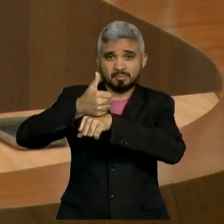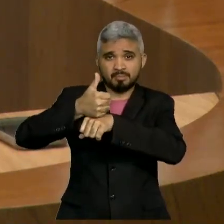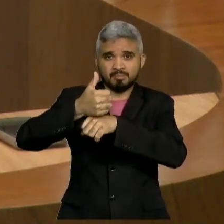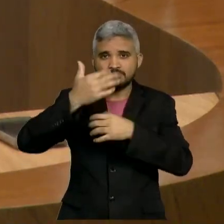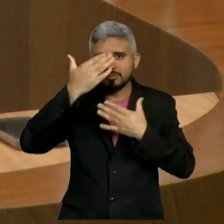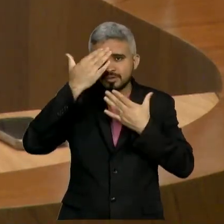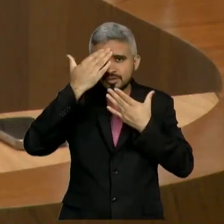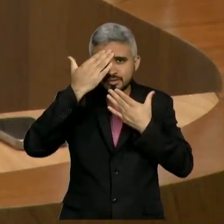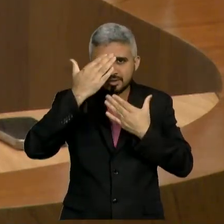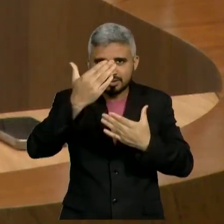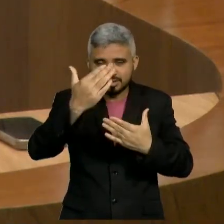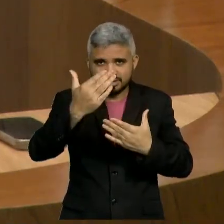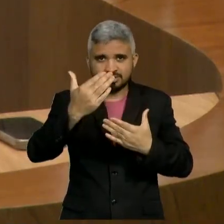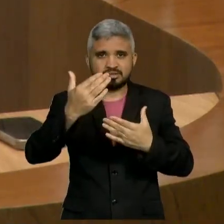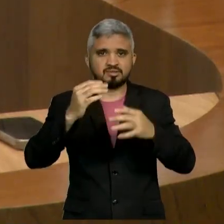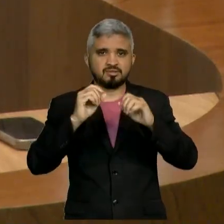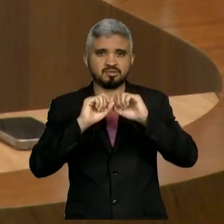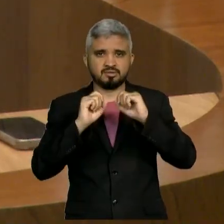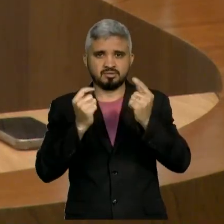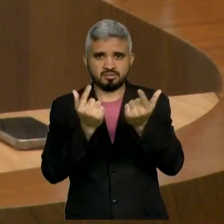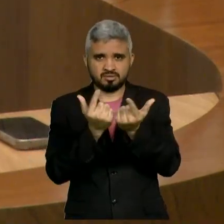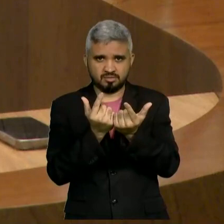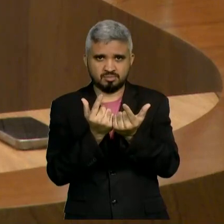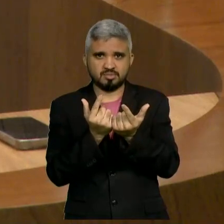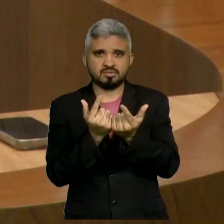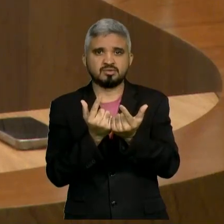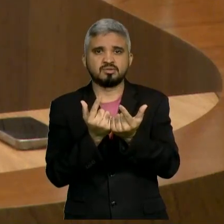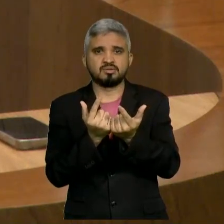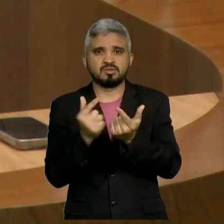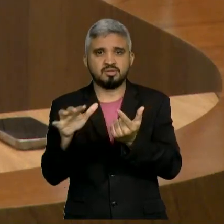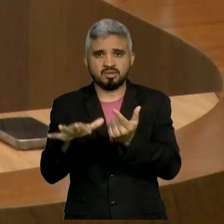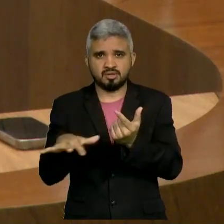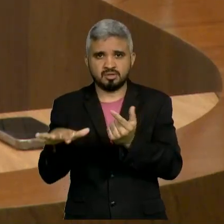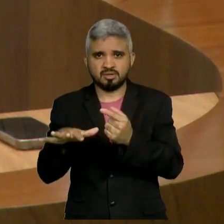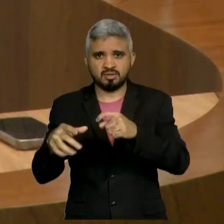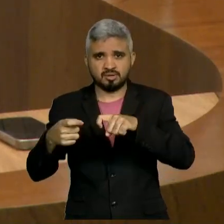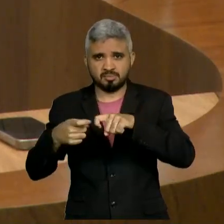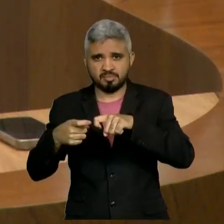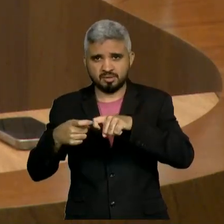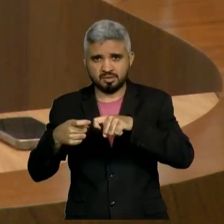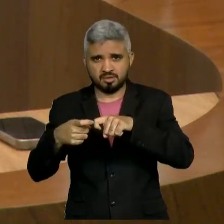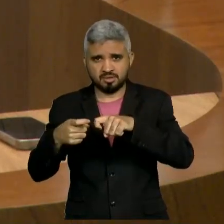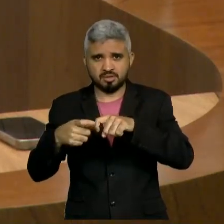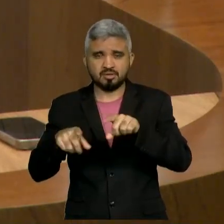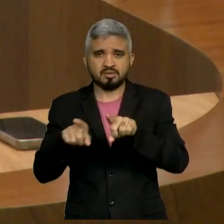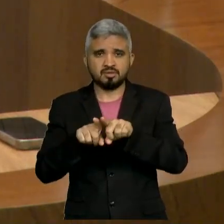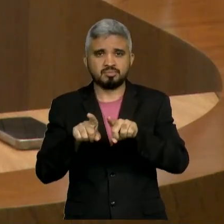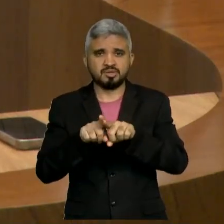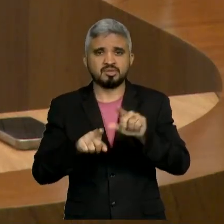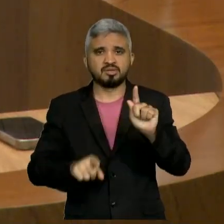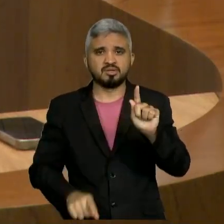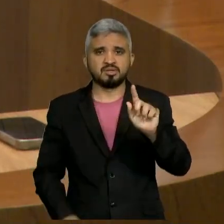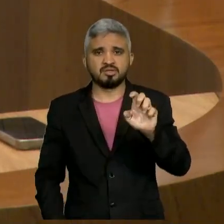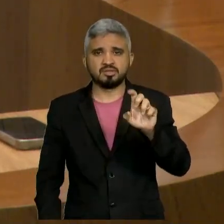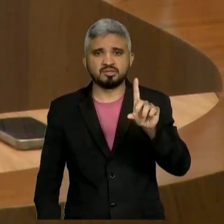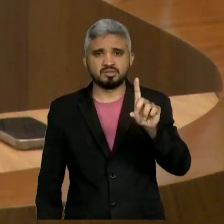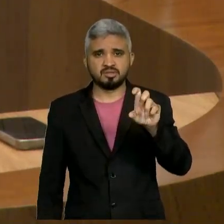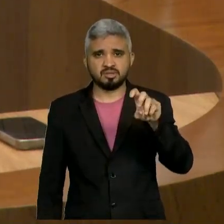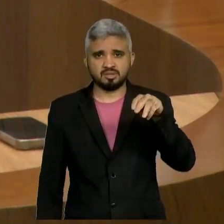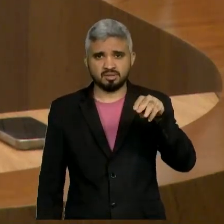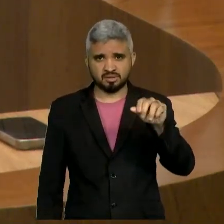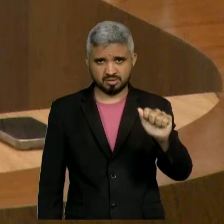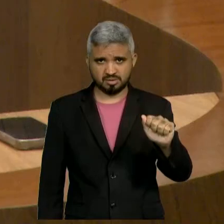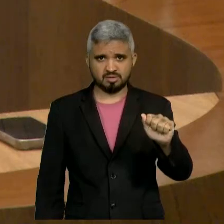o trabalho da casa, principalmente do setor médico e do GEDEMA, com relação a